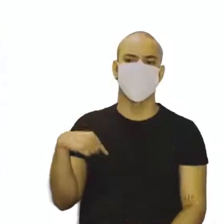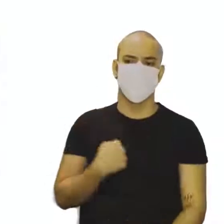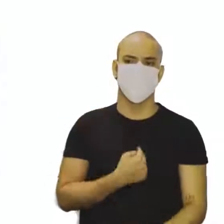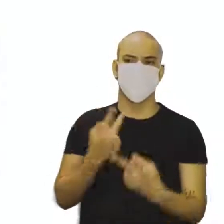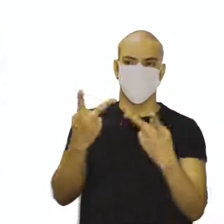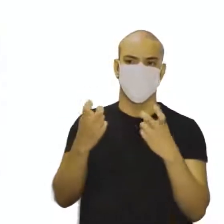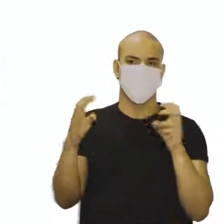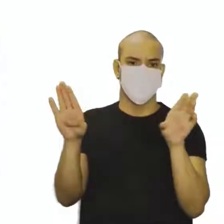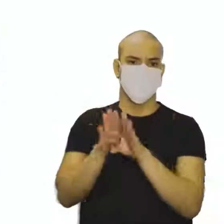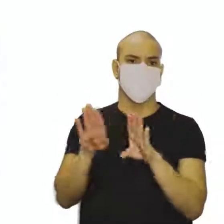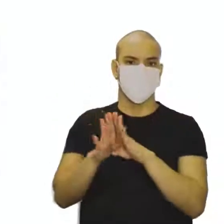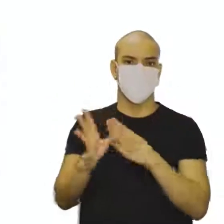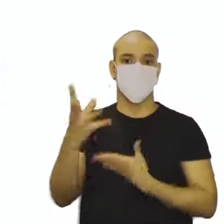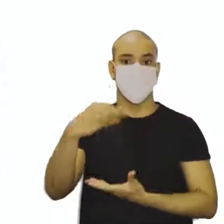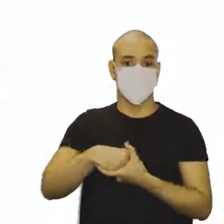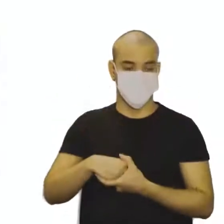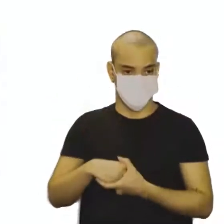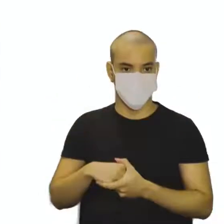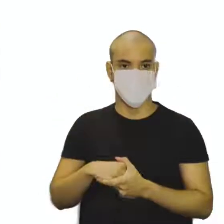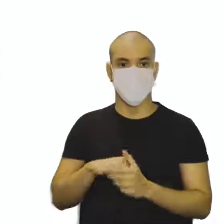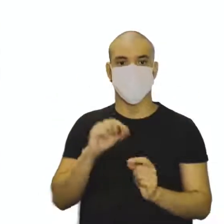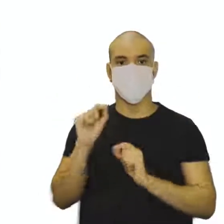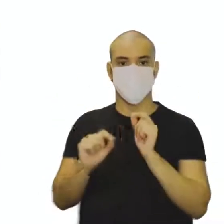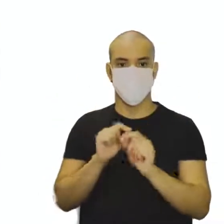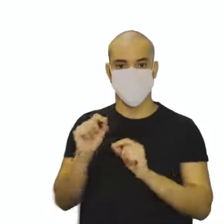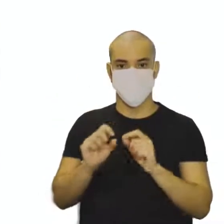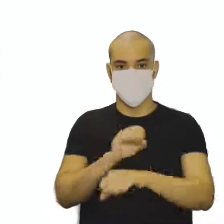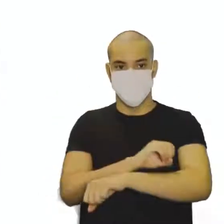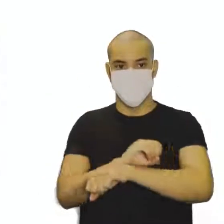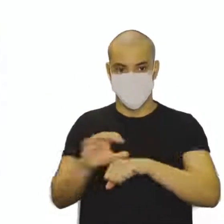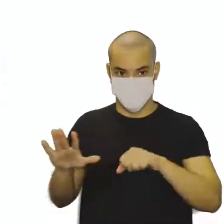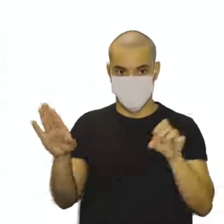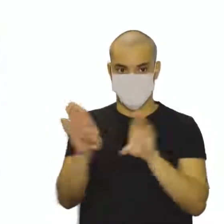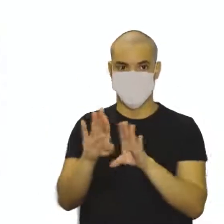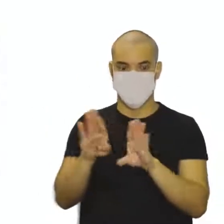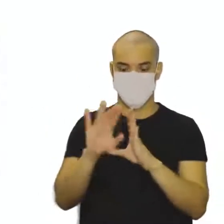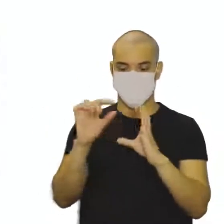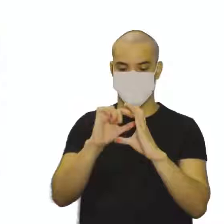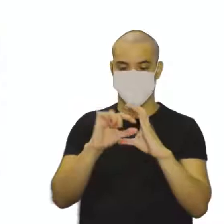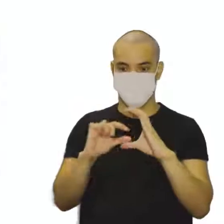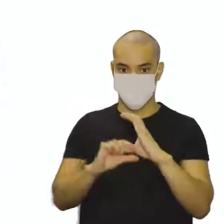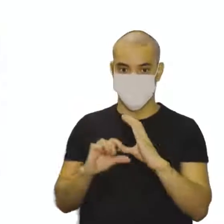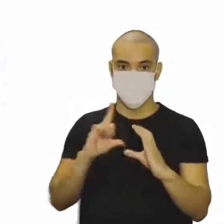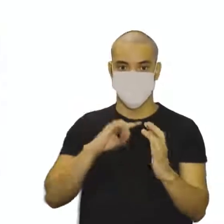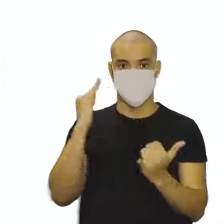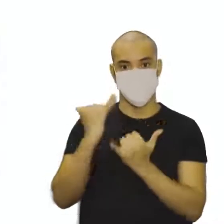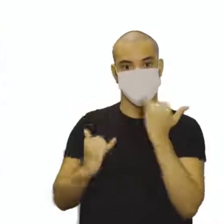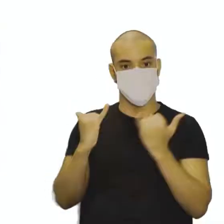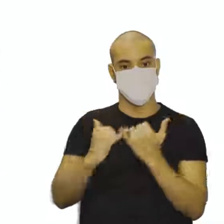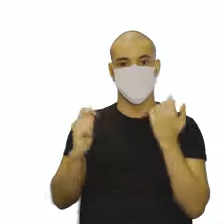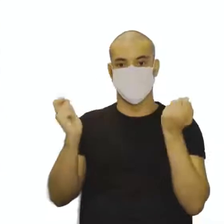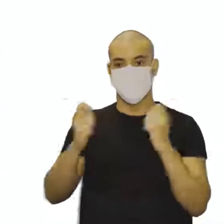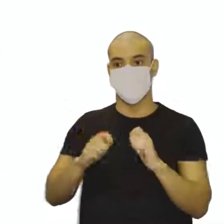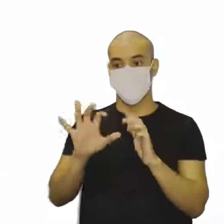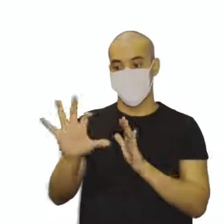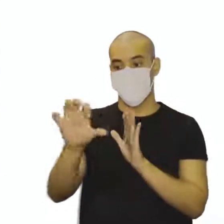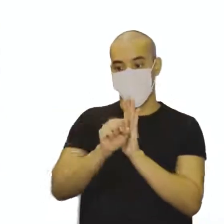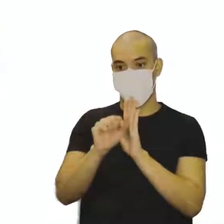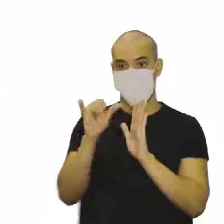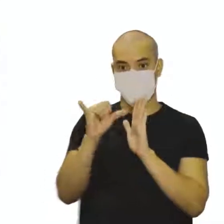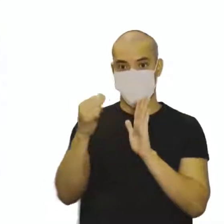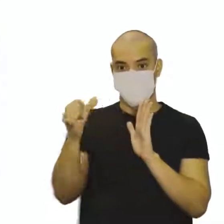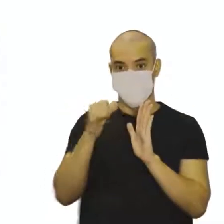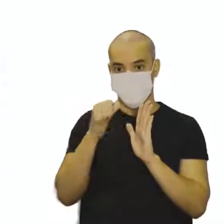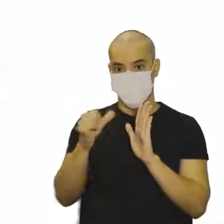perceber também? A gente pode perceber que os indutores e os capacitores têm em comum a capacidade de armazenar energia, isso eu falei